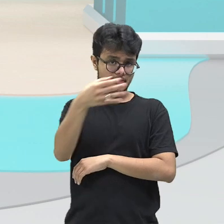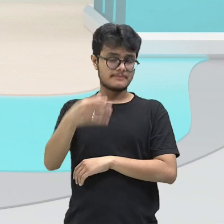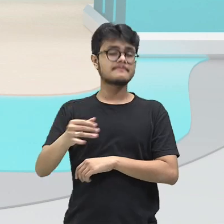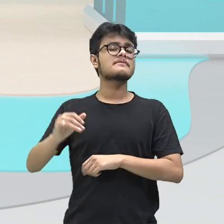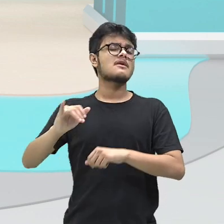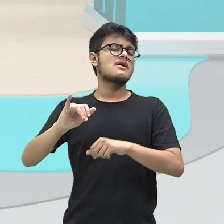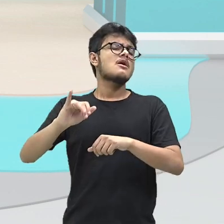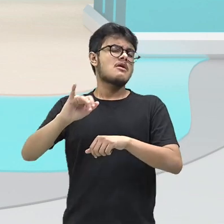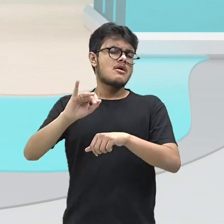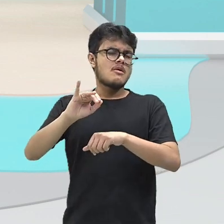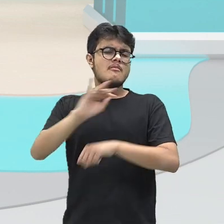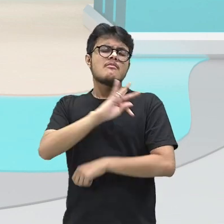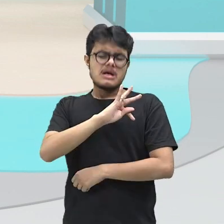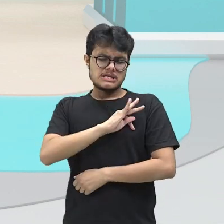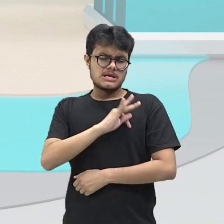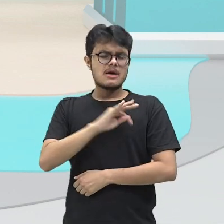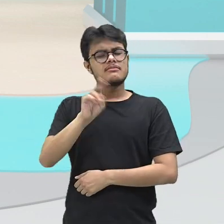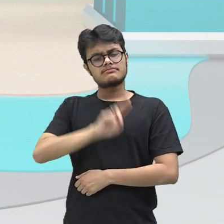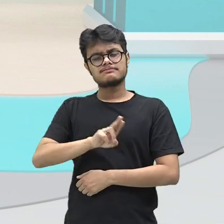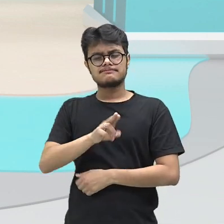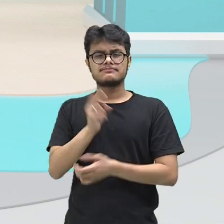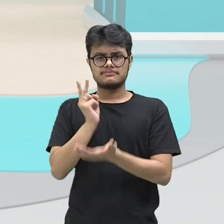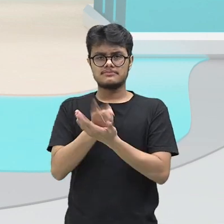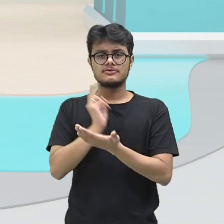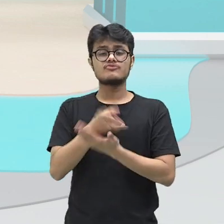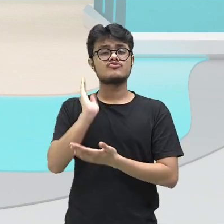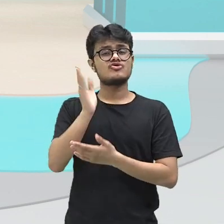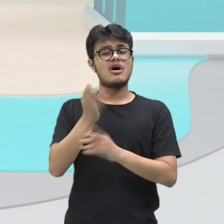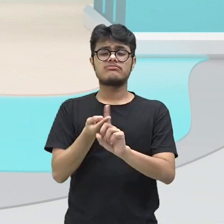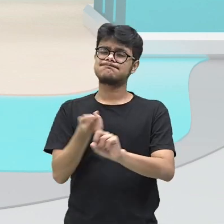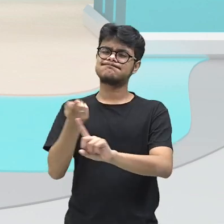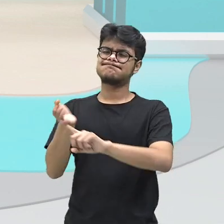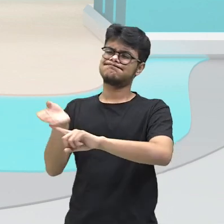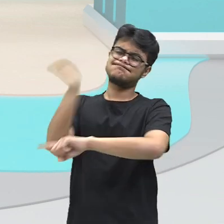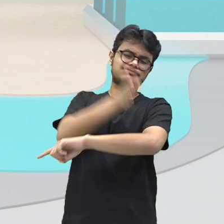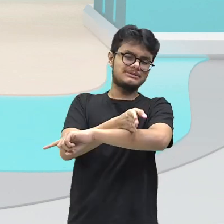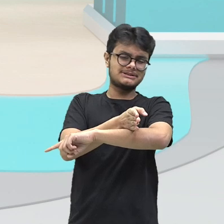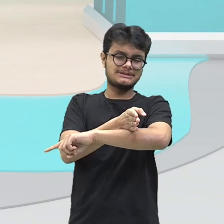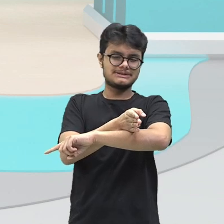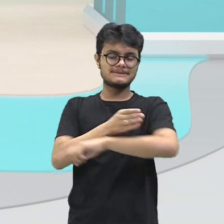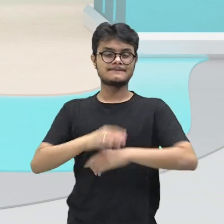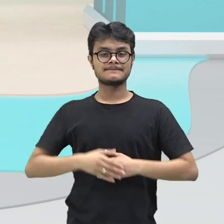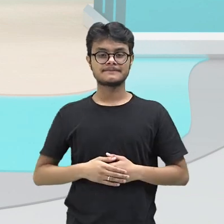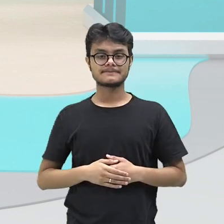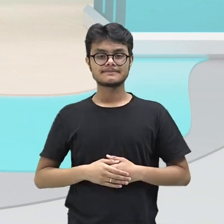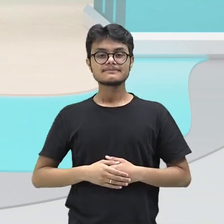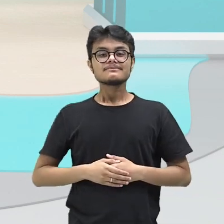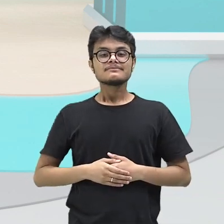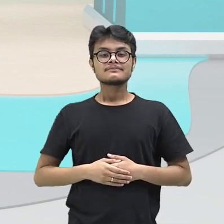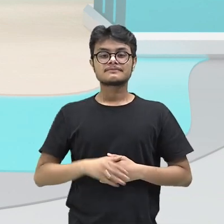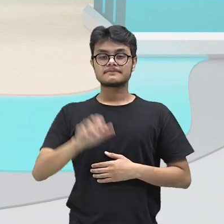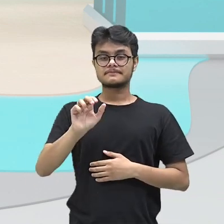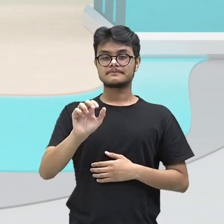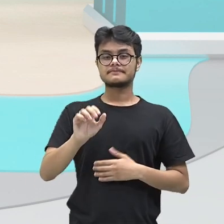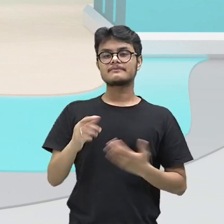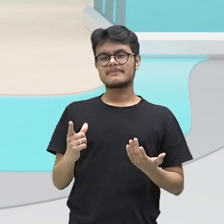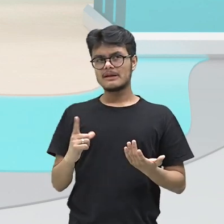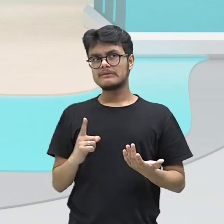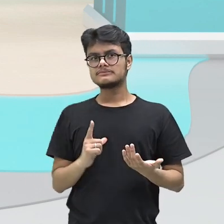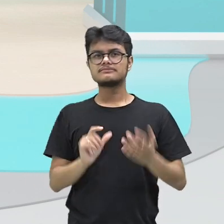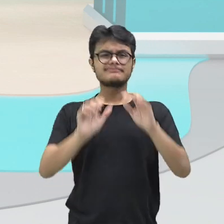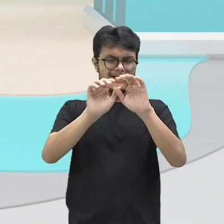técnica que ela vem aí utilizada desde a antiguidade. O afresco, lembra da palavra afresco, aquela